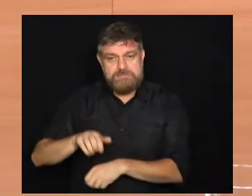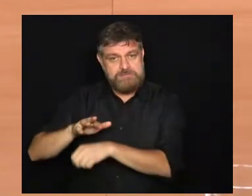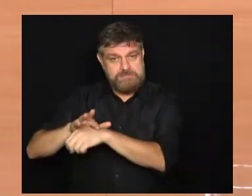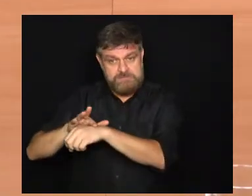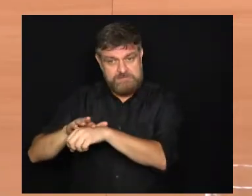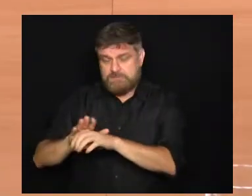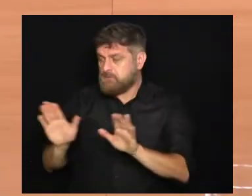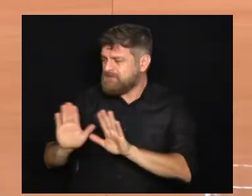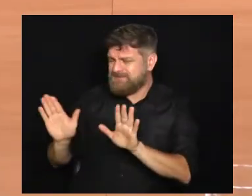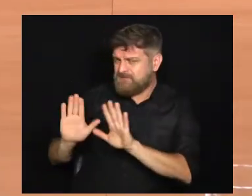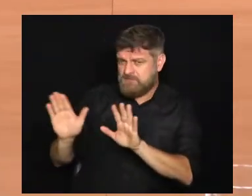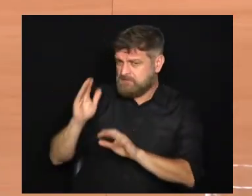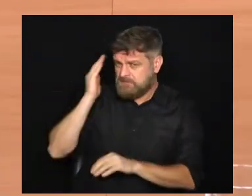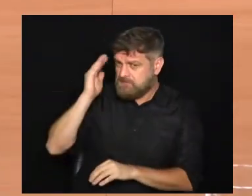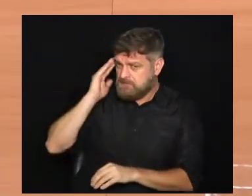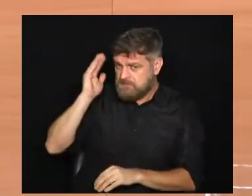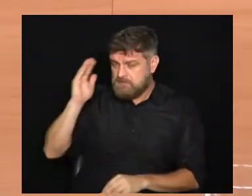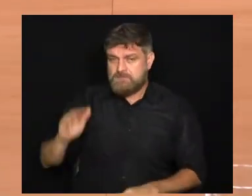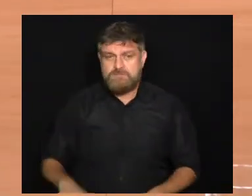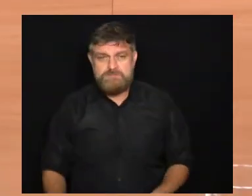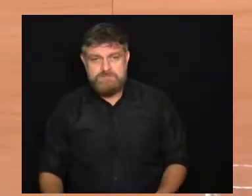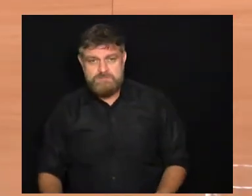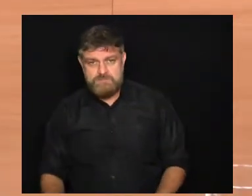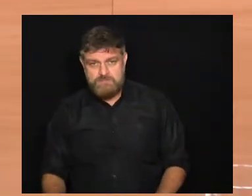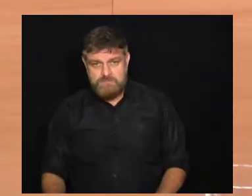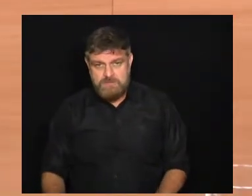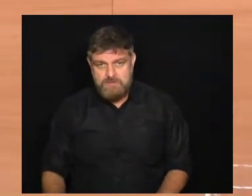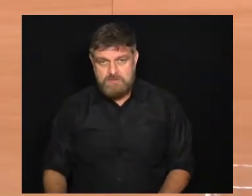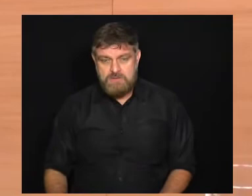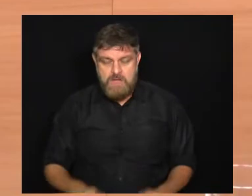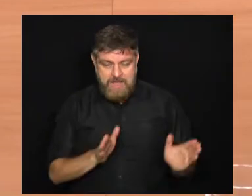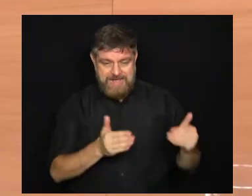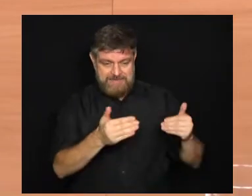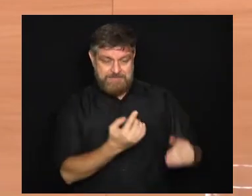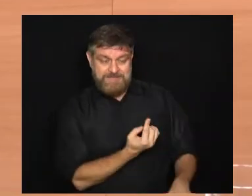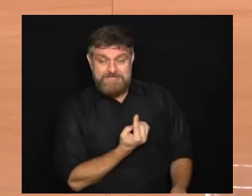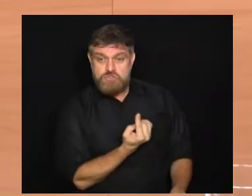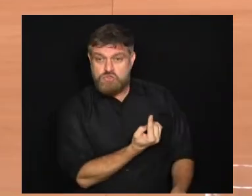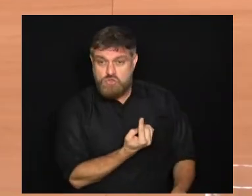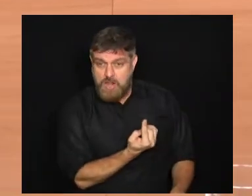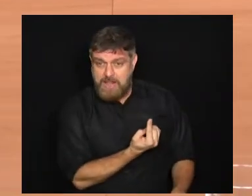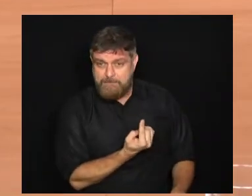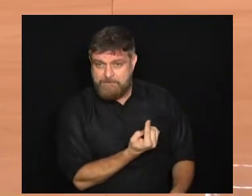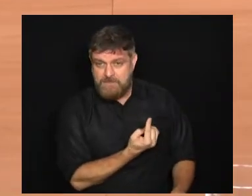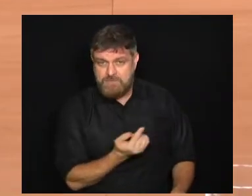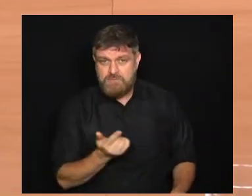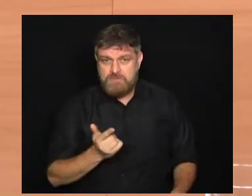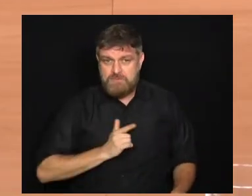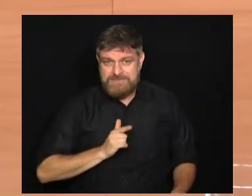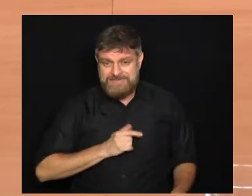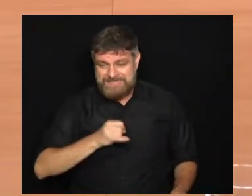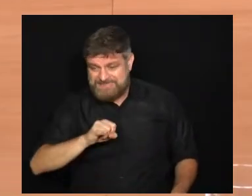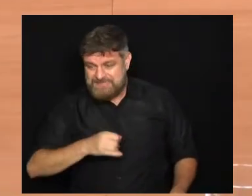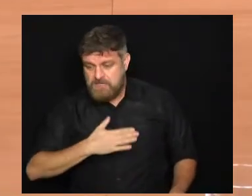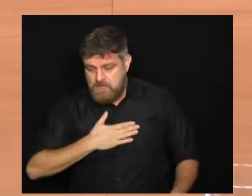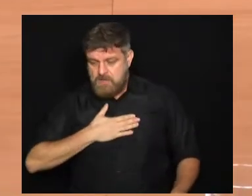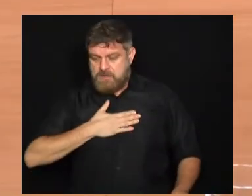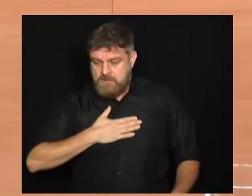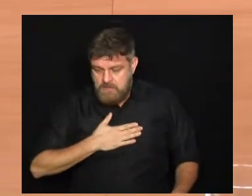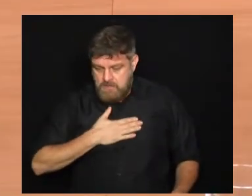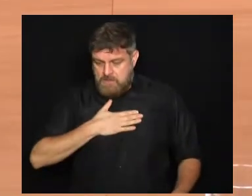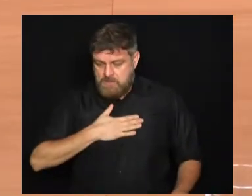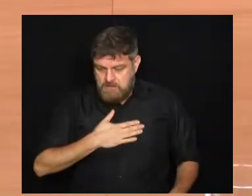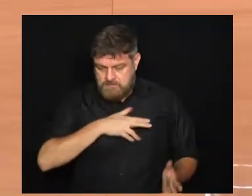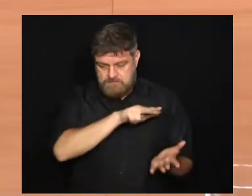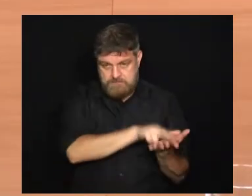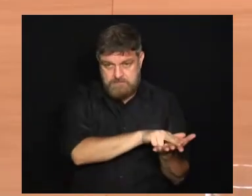Não. É óbvio que na condição de isolamento, nós vamos ter que fazer isso, isolamento ou quadro respiratório mais grave em caso de